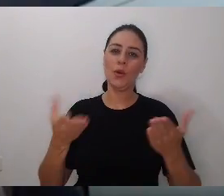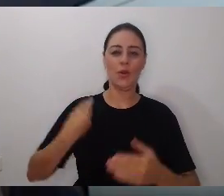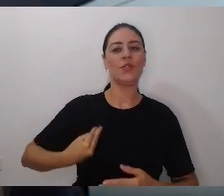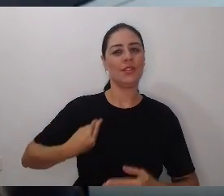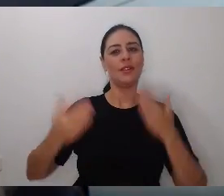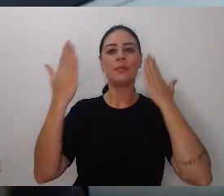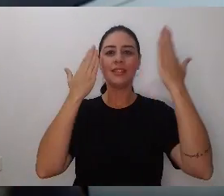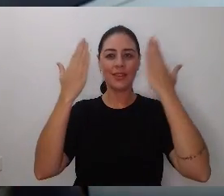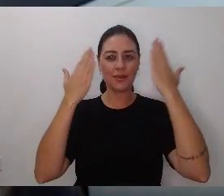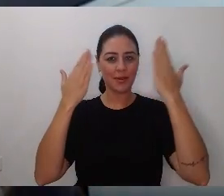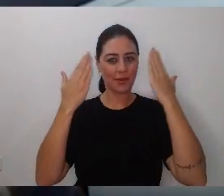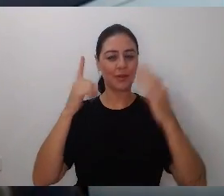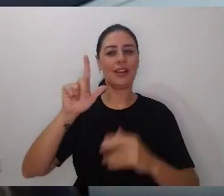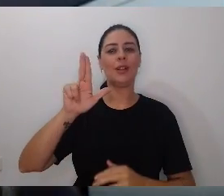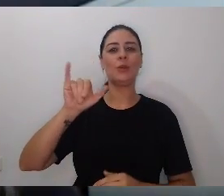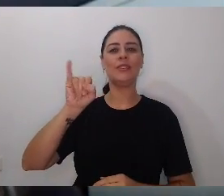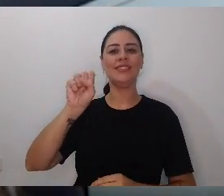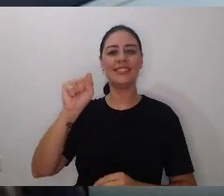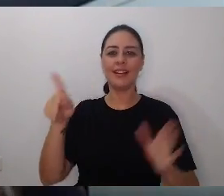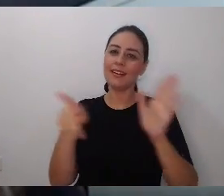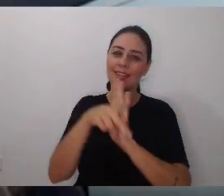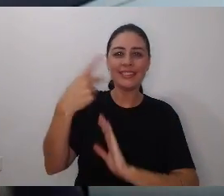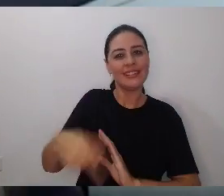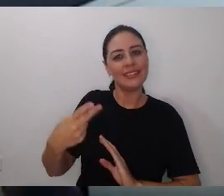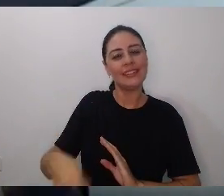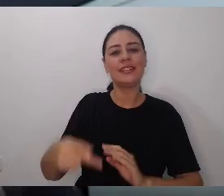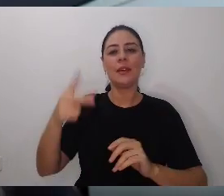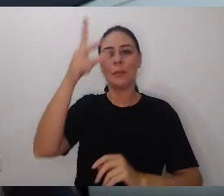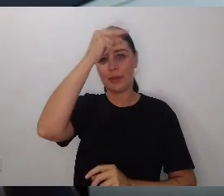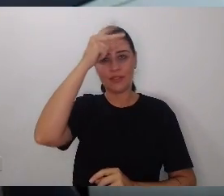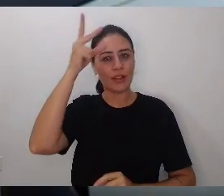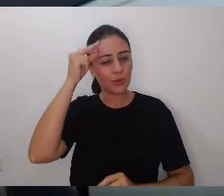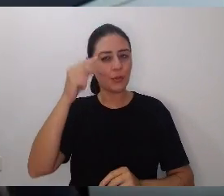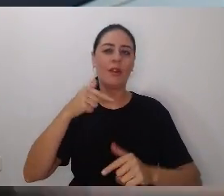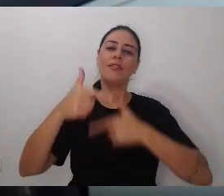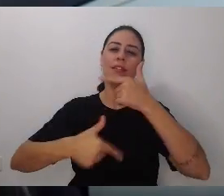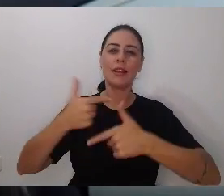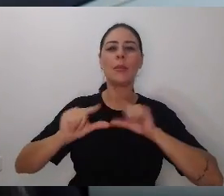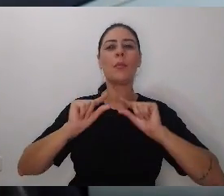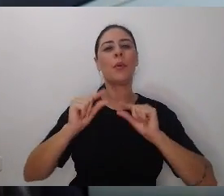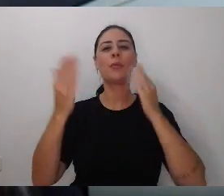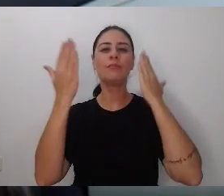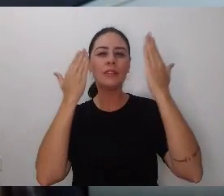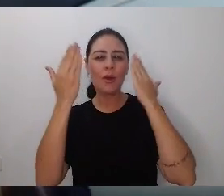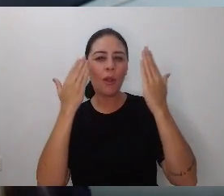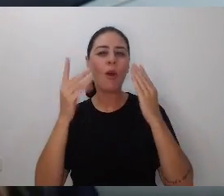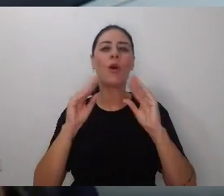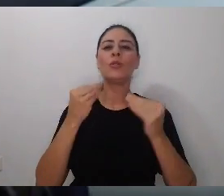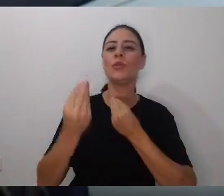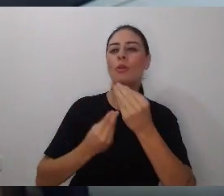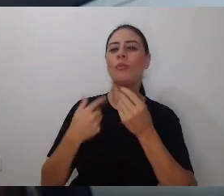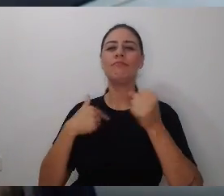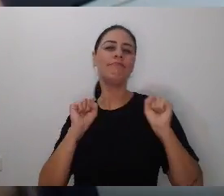Luísa, psicóloga da rede, e que vai trabalhar com nós um pouquinho a respeito dos aspectos psicológicos. Acho que ela